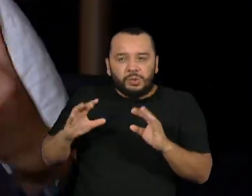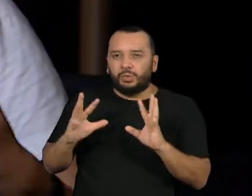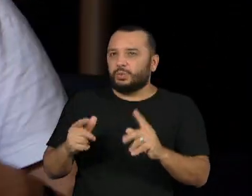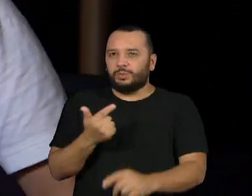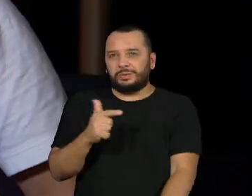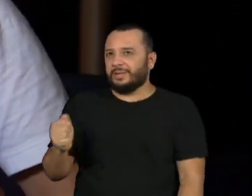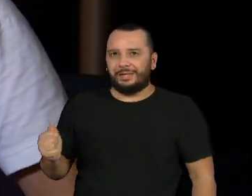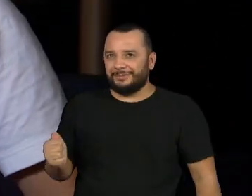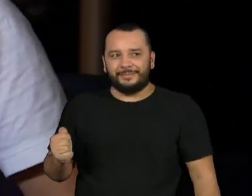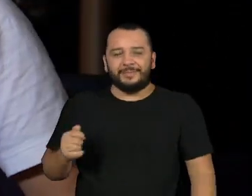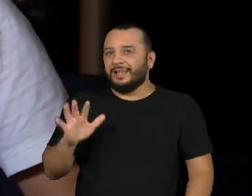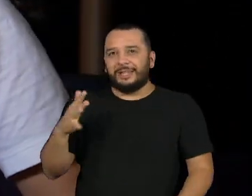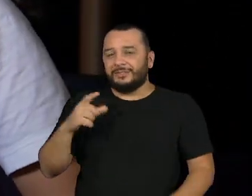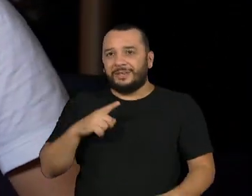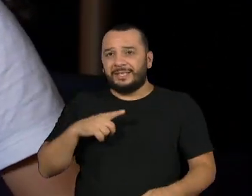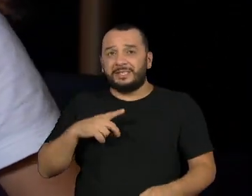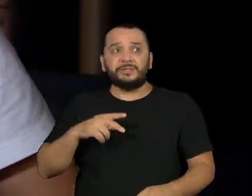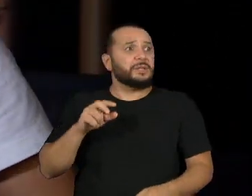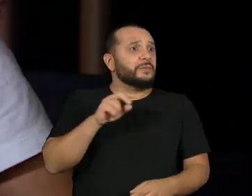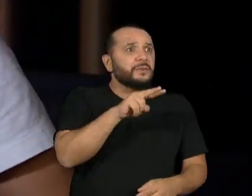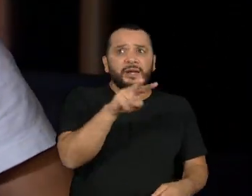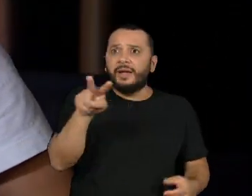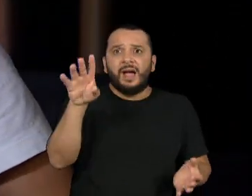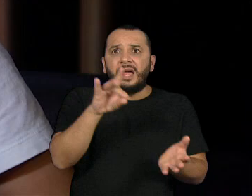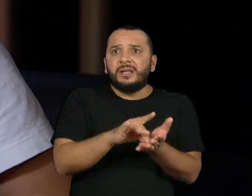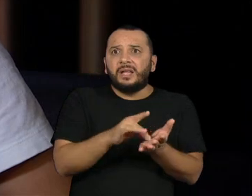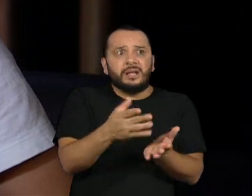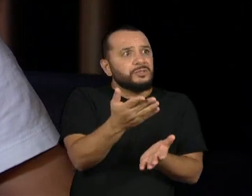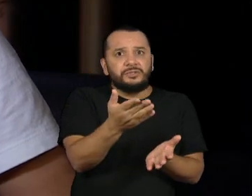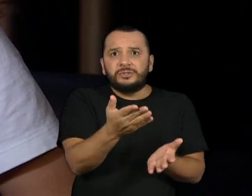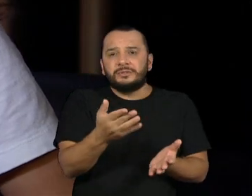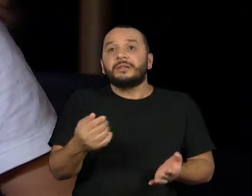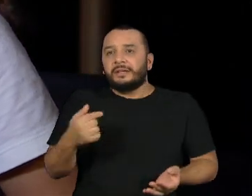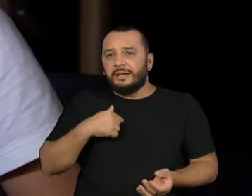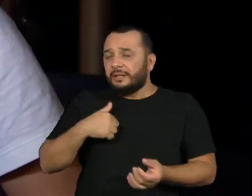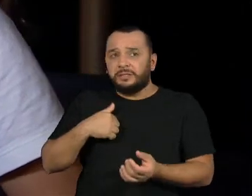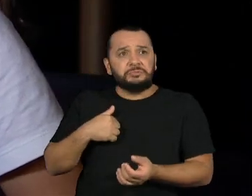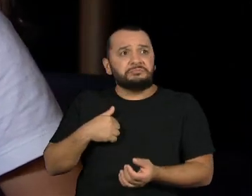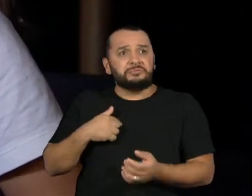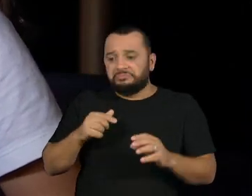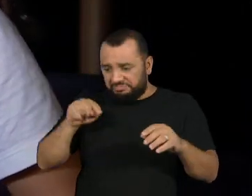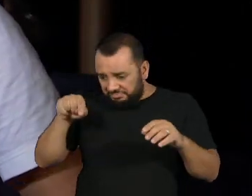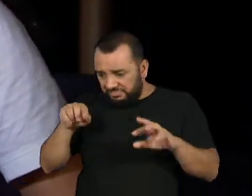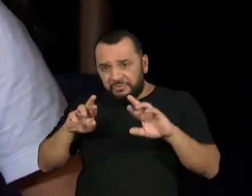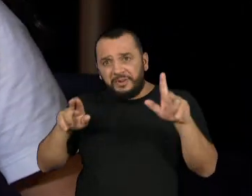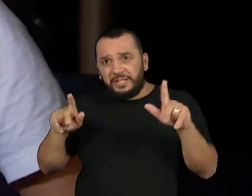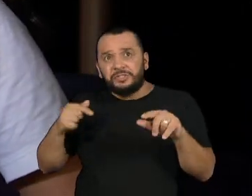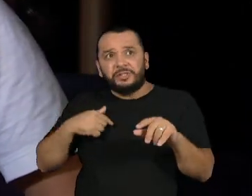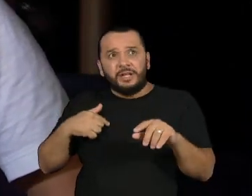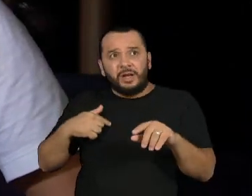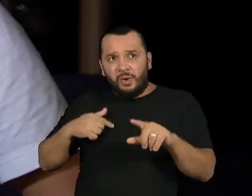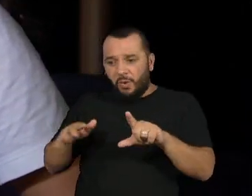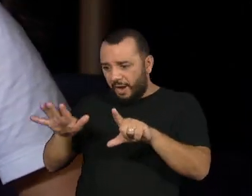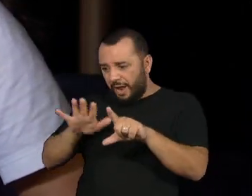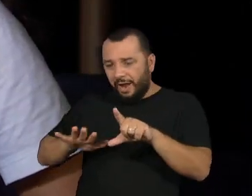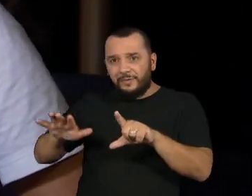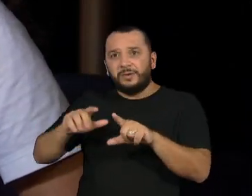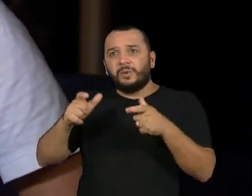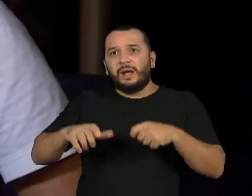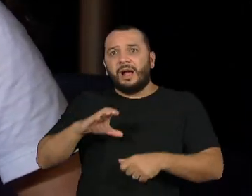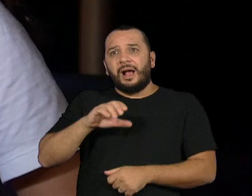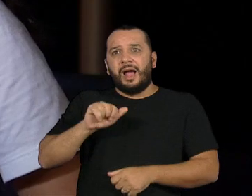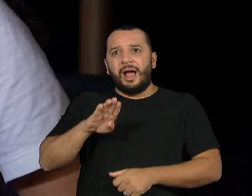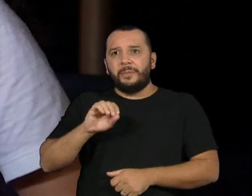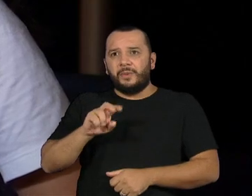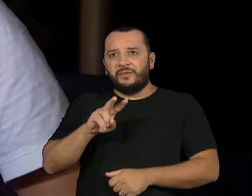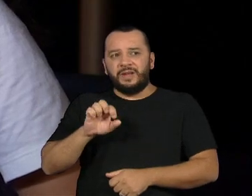E às vezes ele não corresponde com a realidade. Então, chegando perto do Cabo Verde, eu olhava na carta náutica, eu vi o desenho da ilha e eu não enxergava